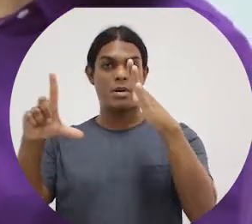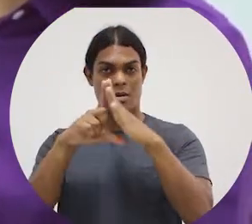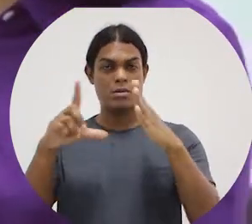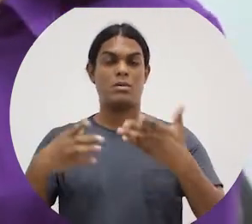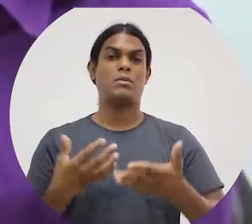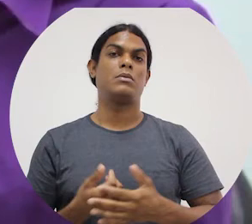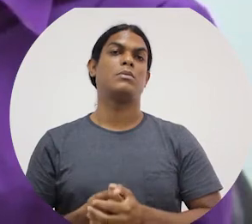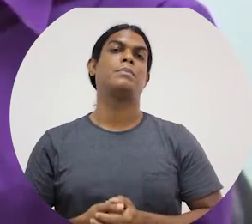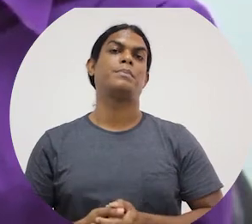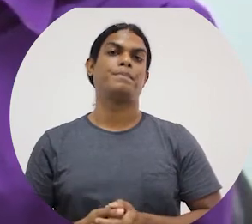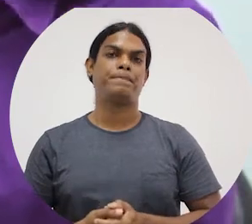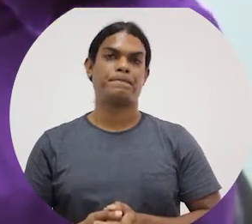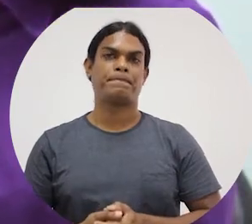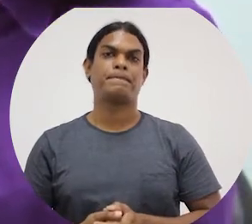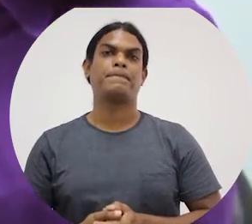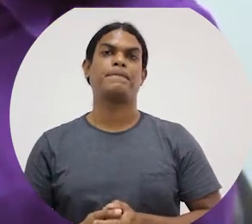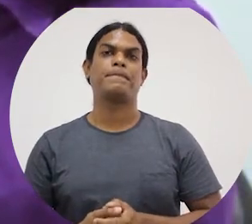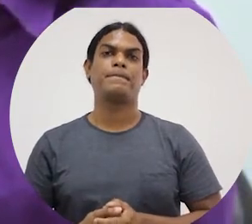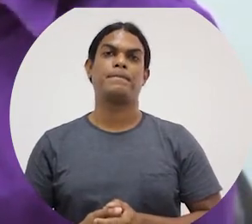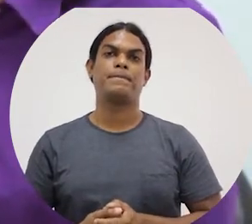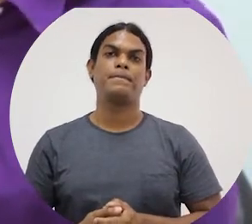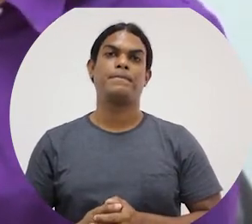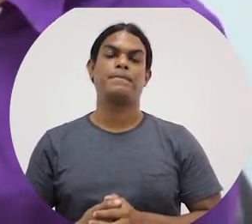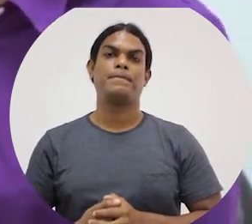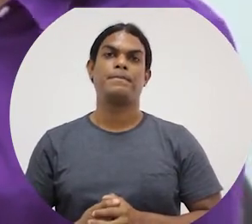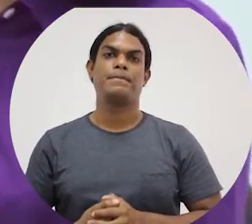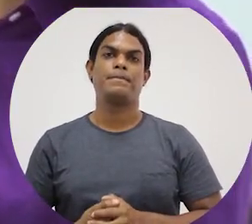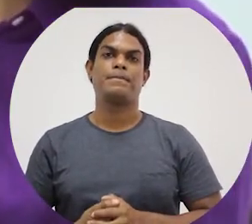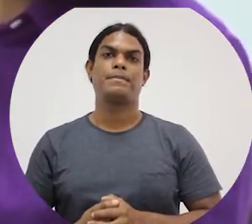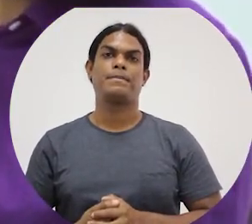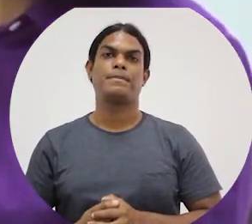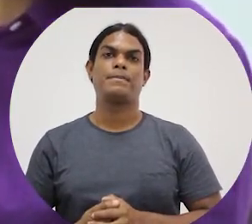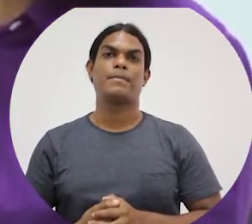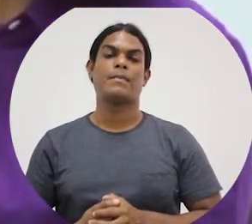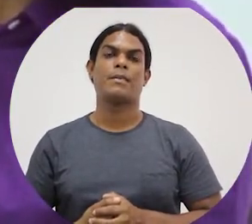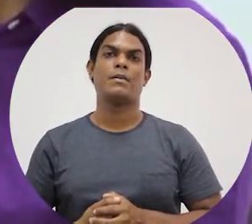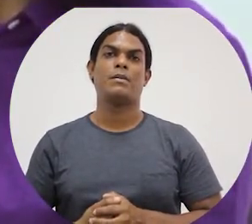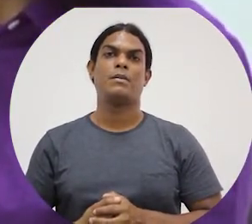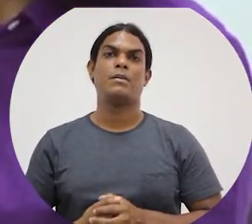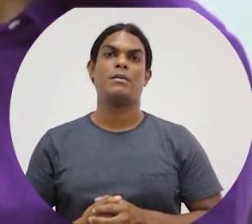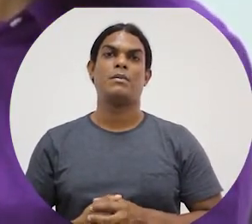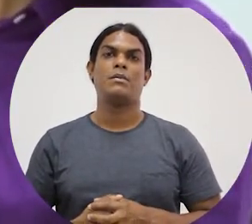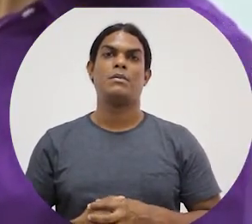é incluído dentro da caixa de elementos de pós-transação.